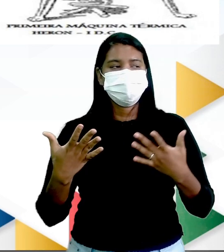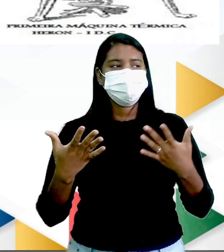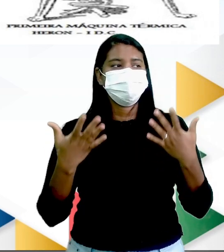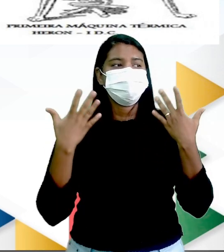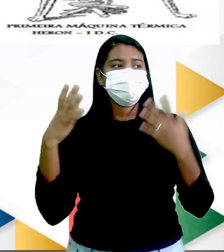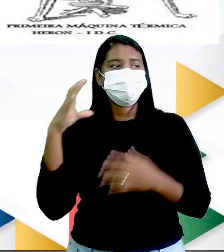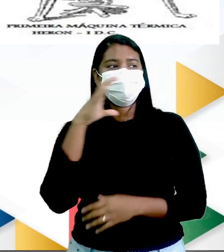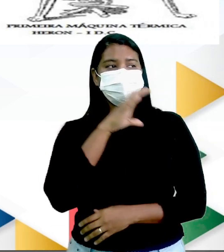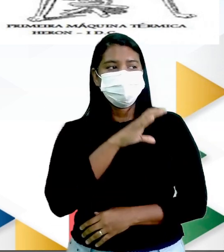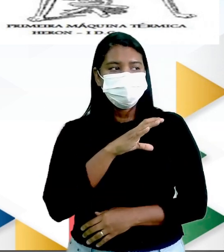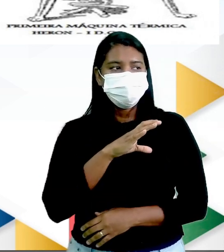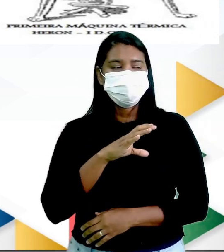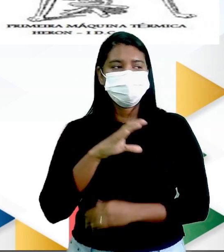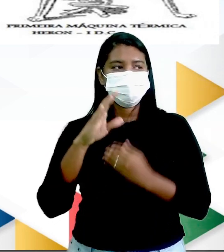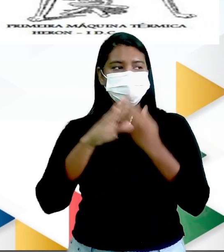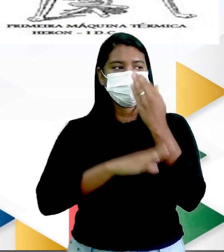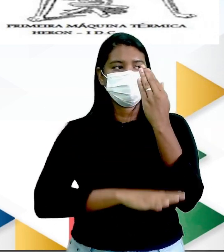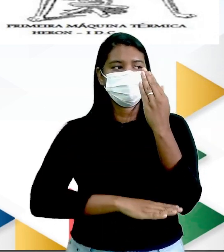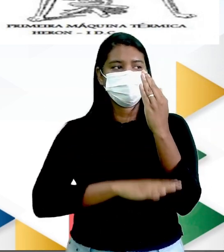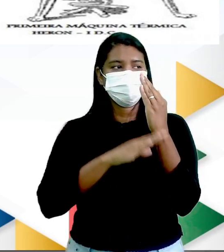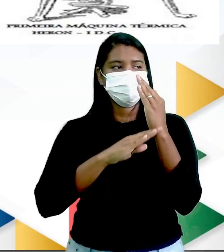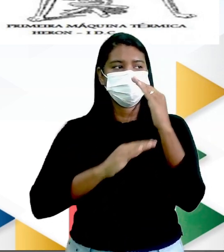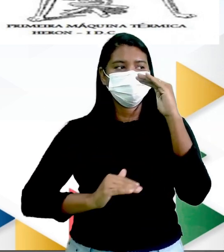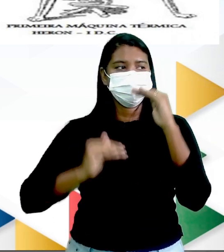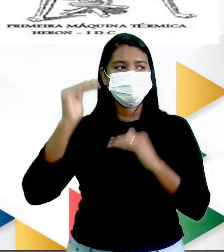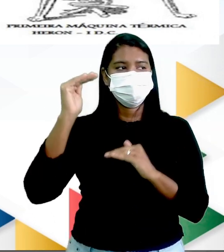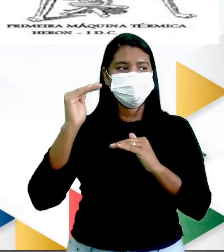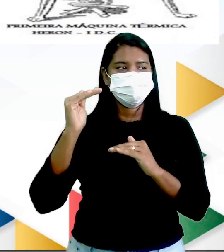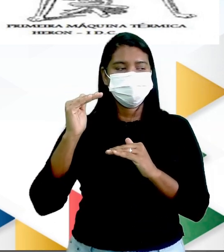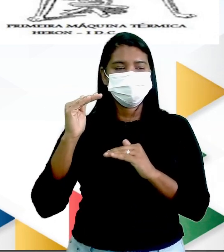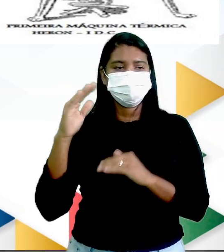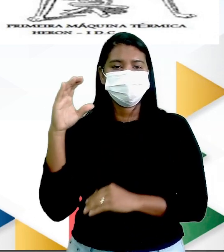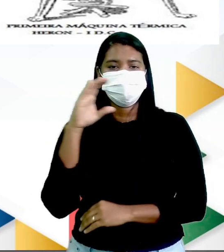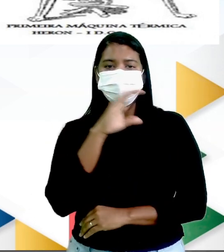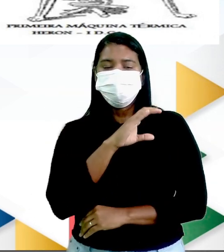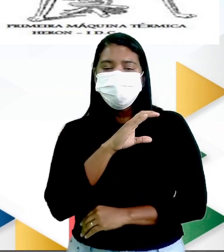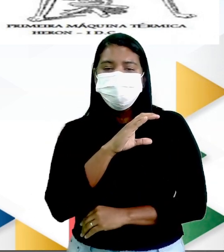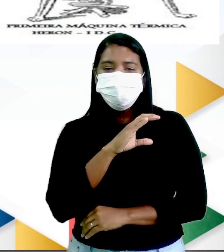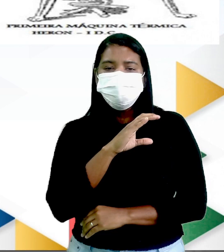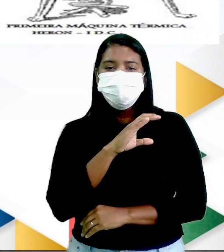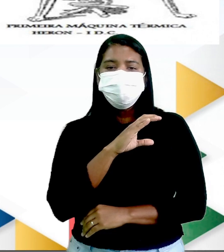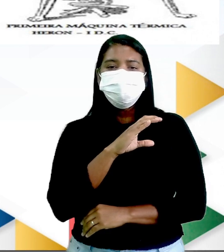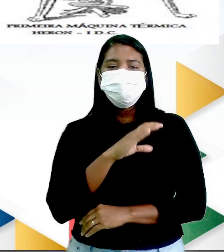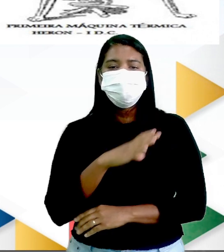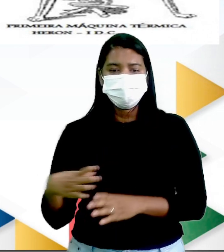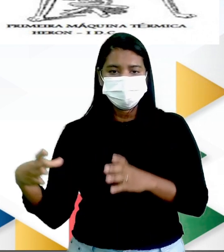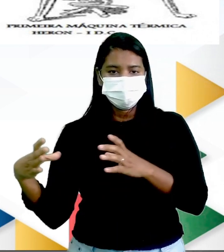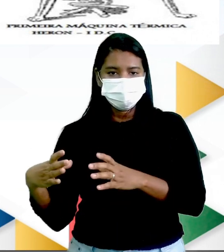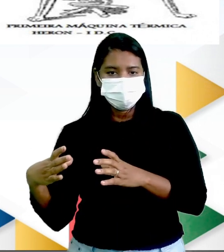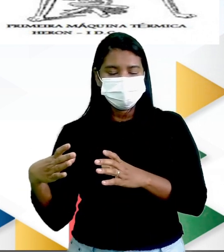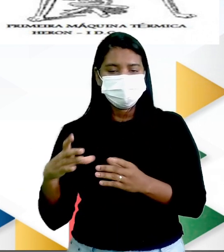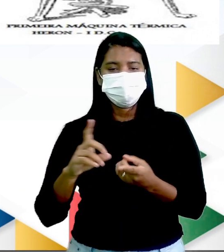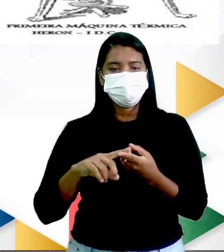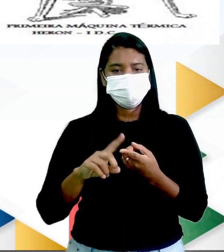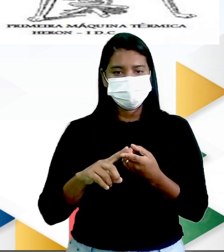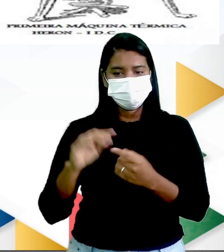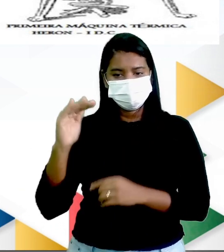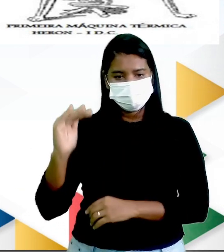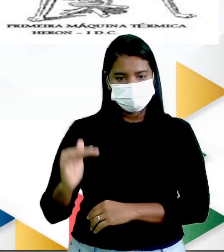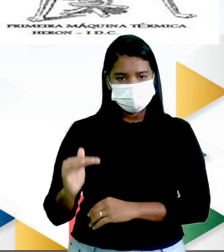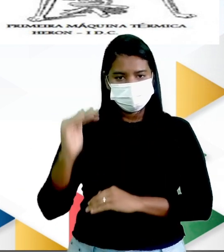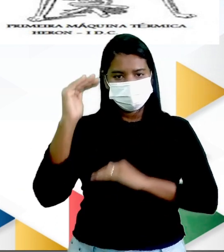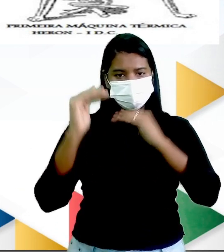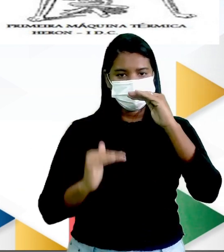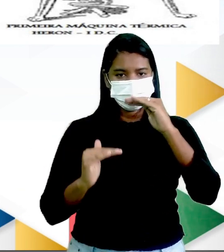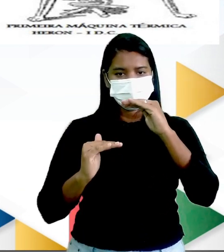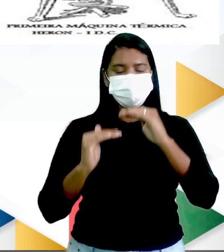de um reservatório a temperatura elevada, seria a fonte quente, para um reservatório a temperatura mais baixa, que é a